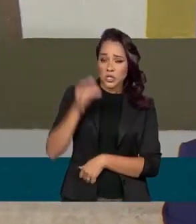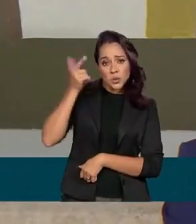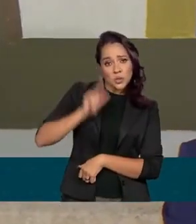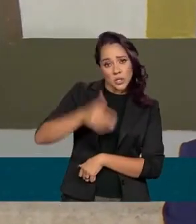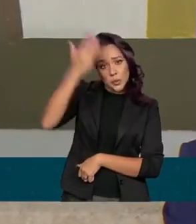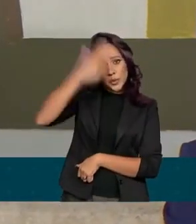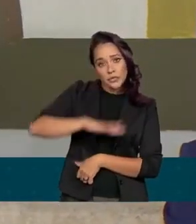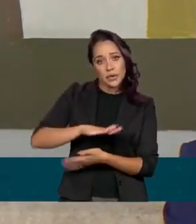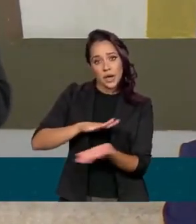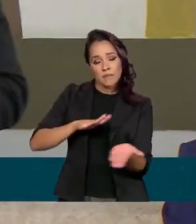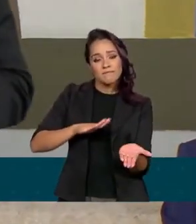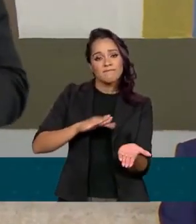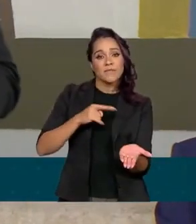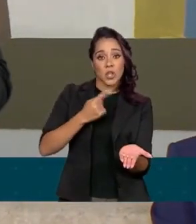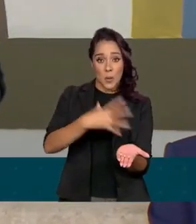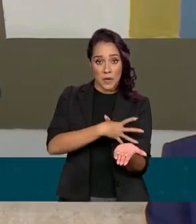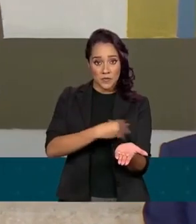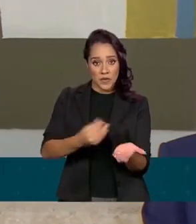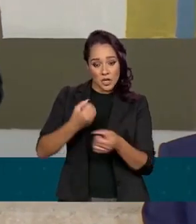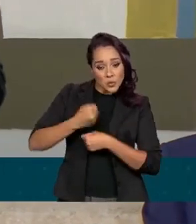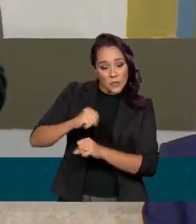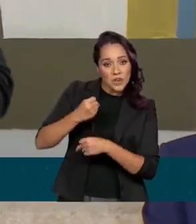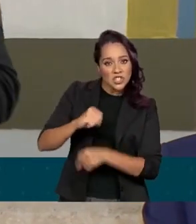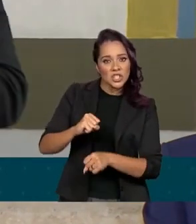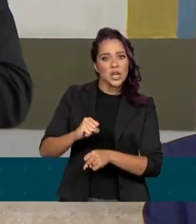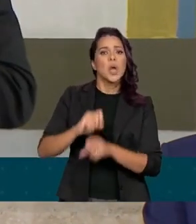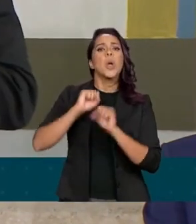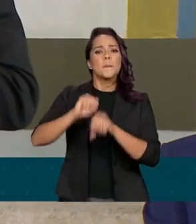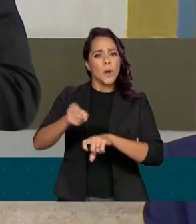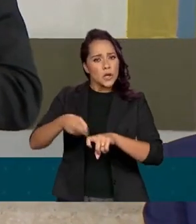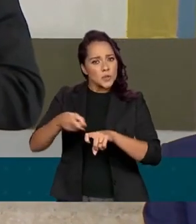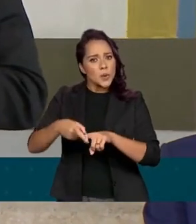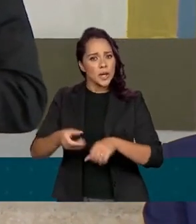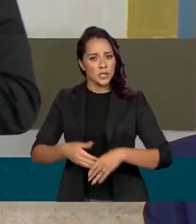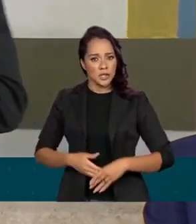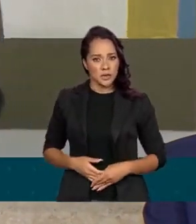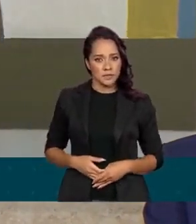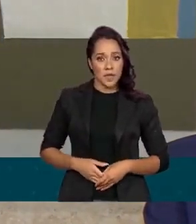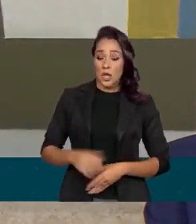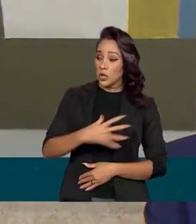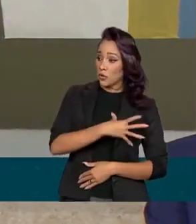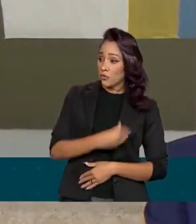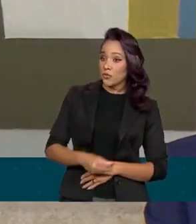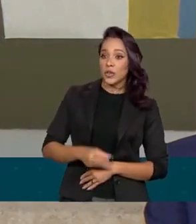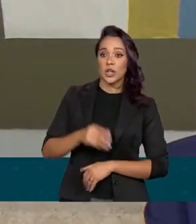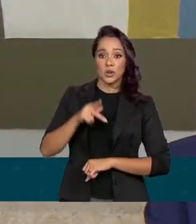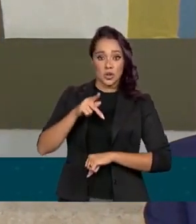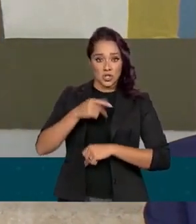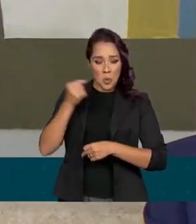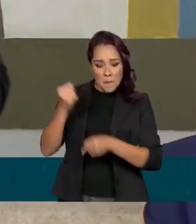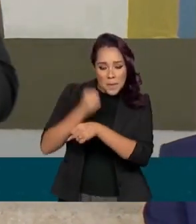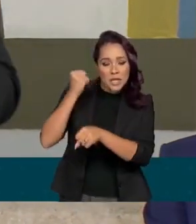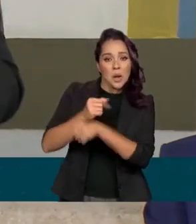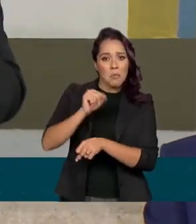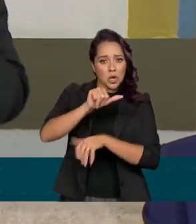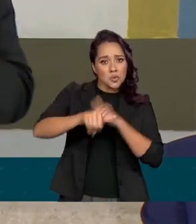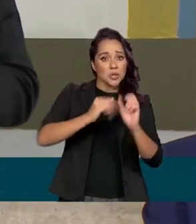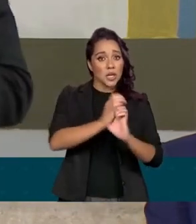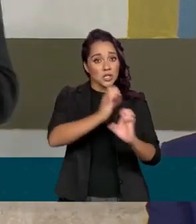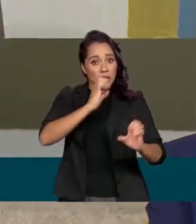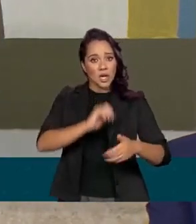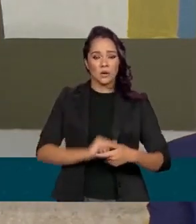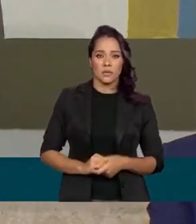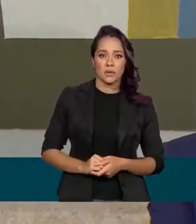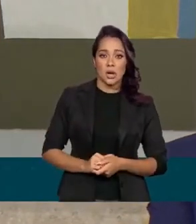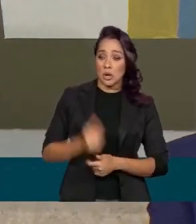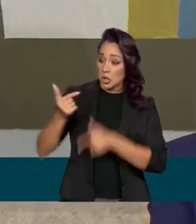conseguimos provar, que uma filha de uma faxineira pode ser médica, que um filho de um pedreiro pode ser engenheiro, que